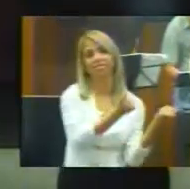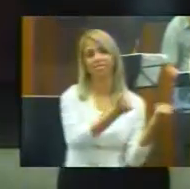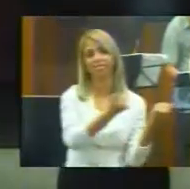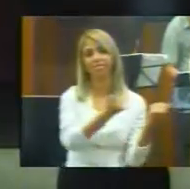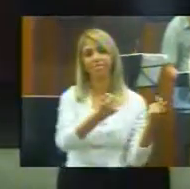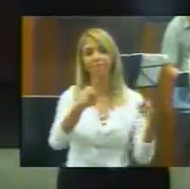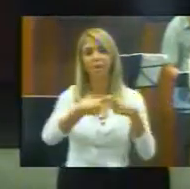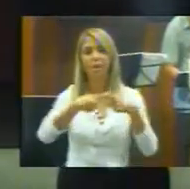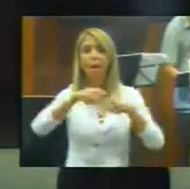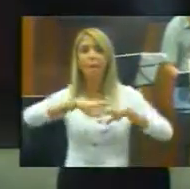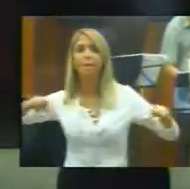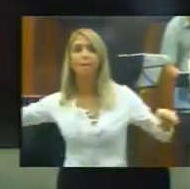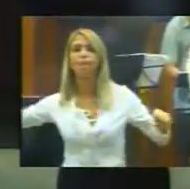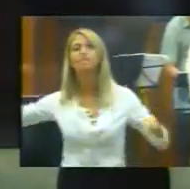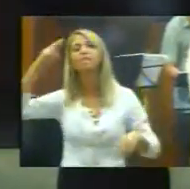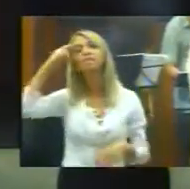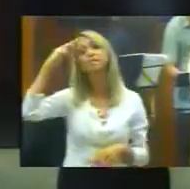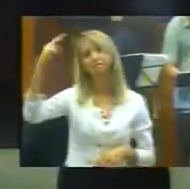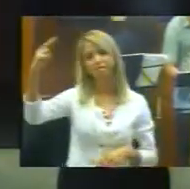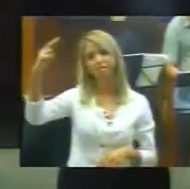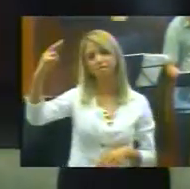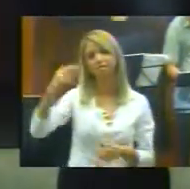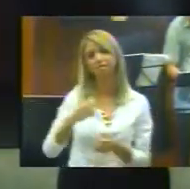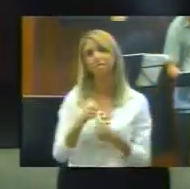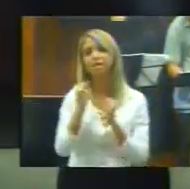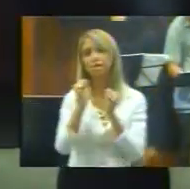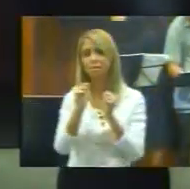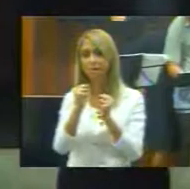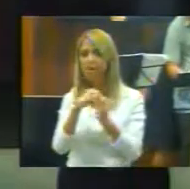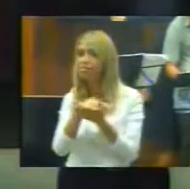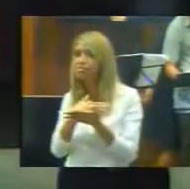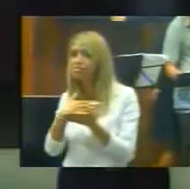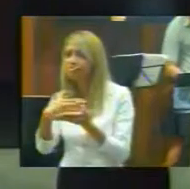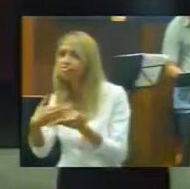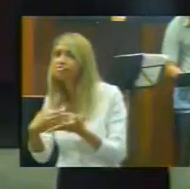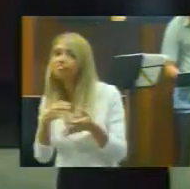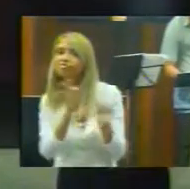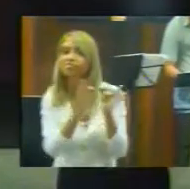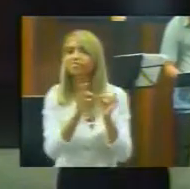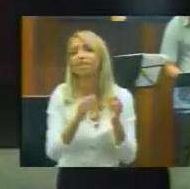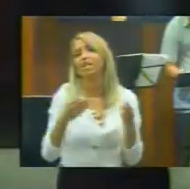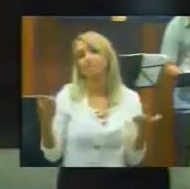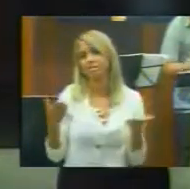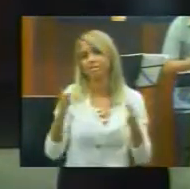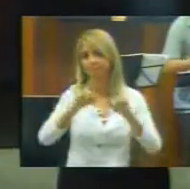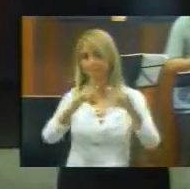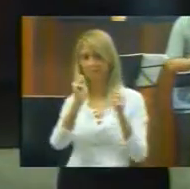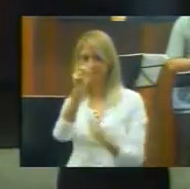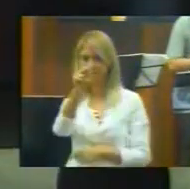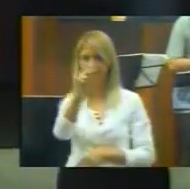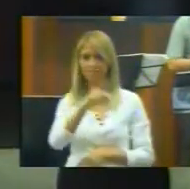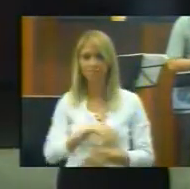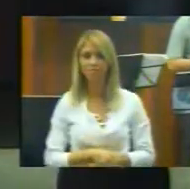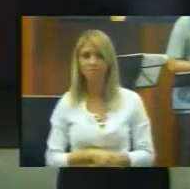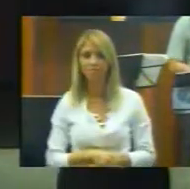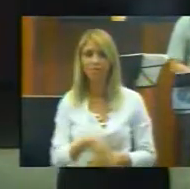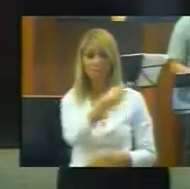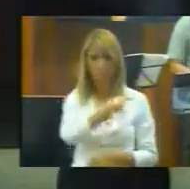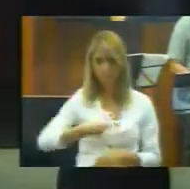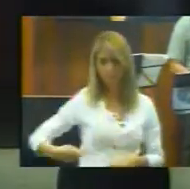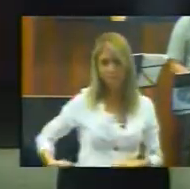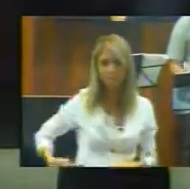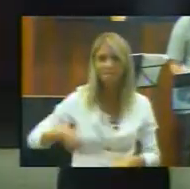que a mesa diretora possa dar prosseguimento aqui na posse. Nosso presidente